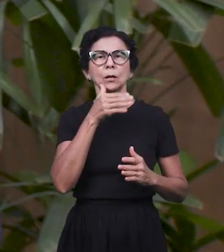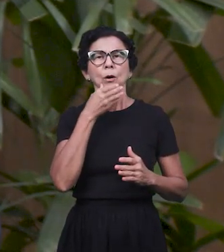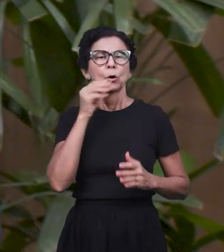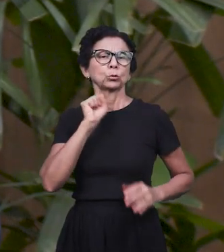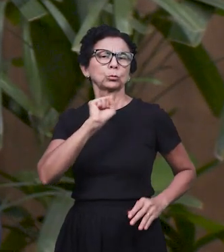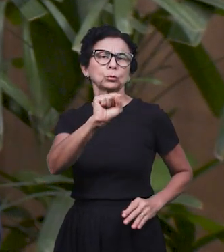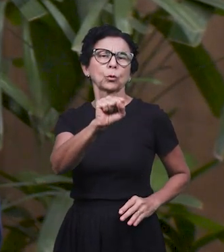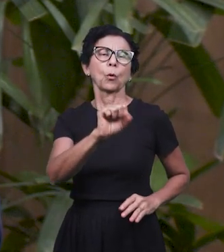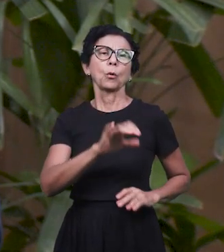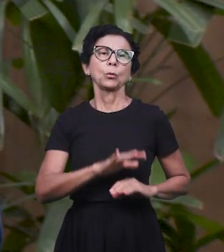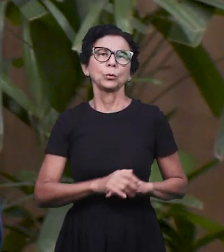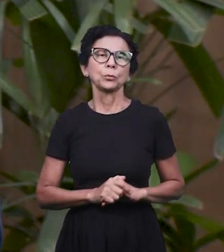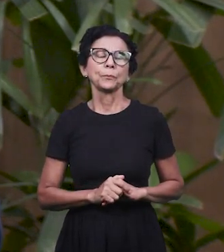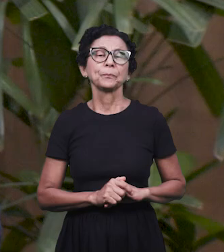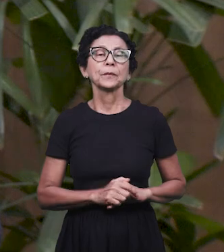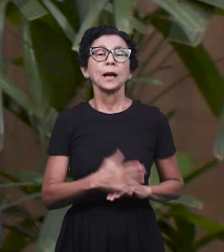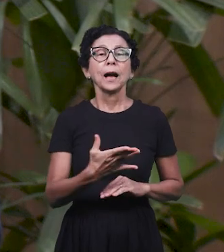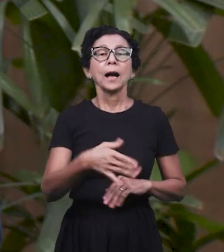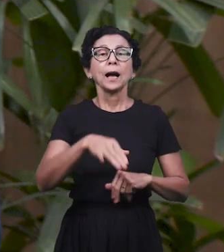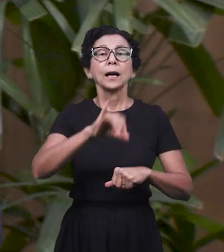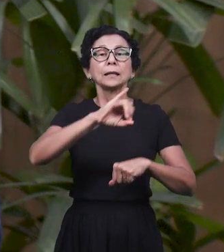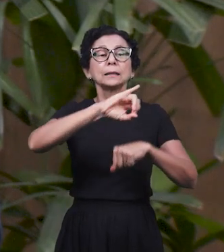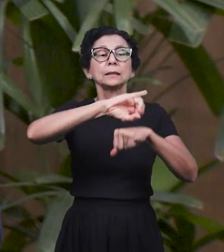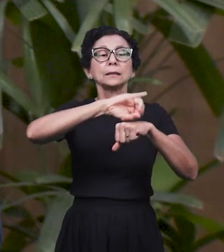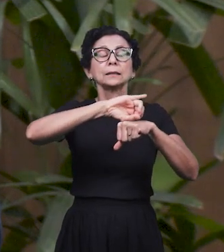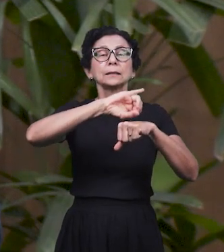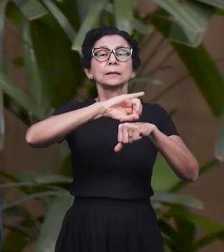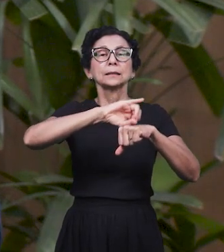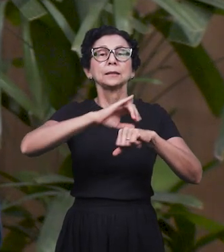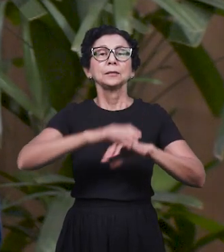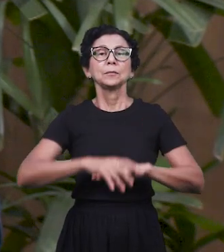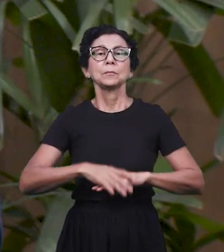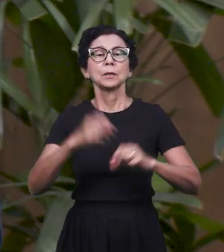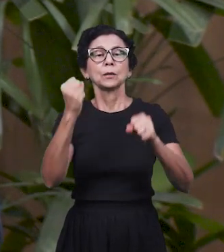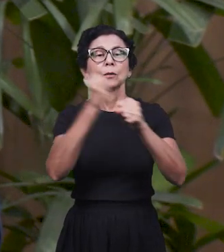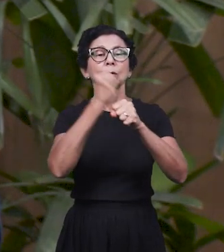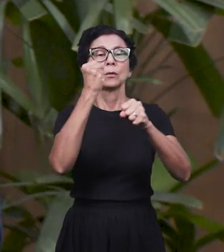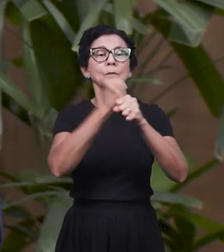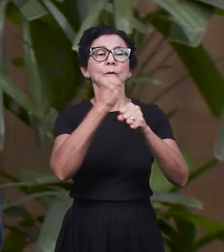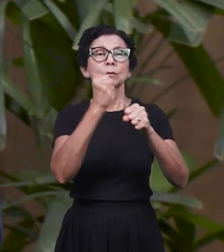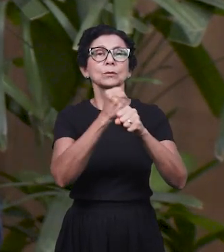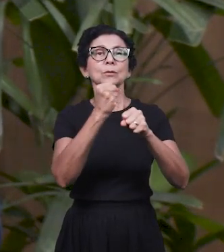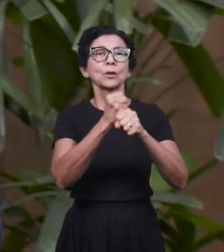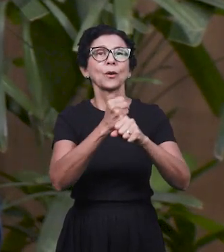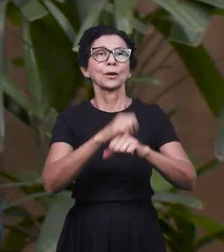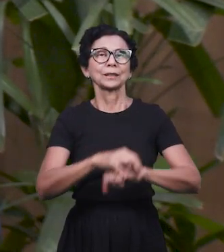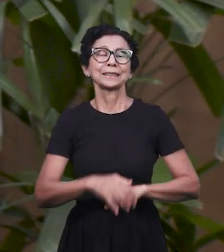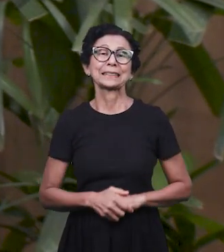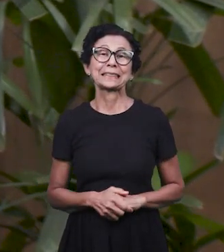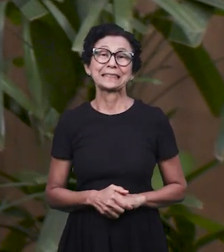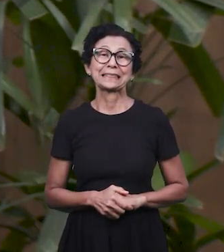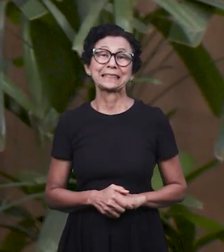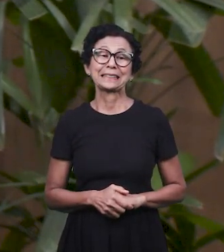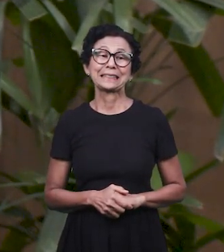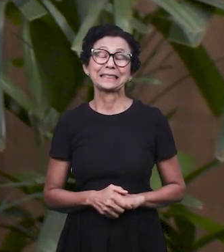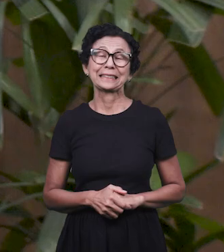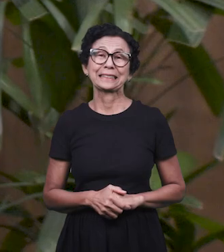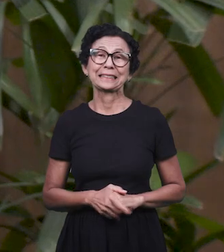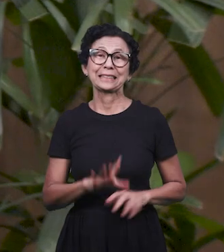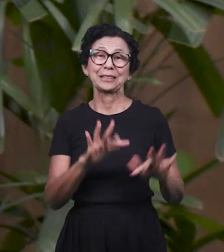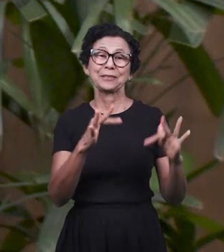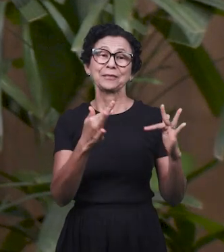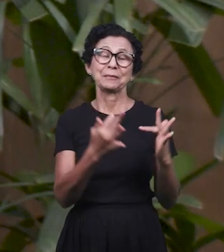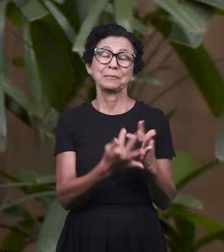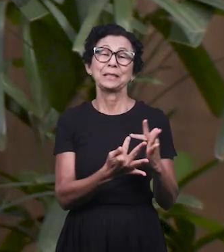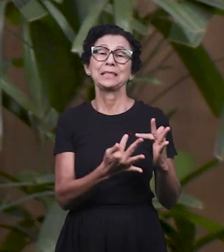pessoa às vezes acaba construindo, né, empregando os seus próprios valores para construir na casa daquele familiar, né? Pensando também que não teria nenhum